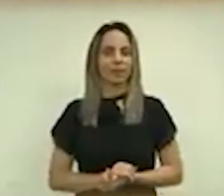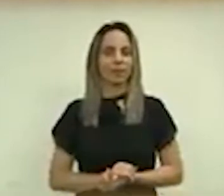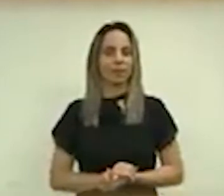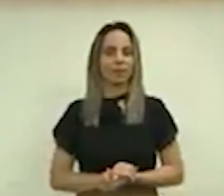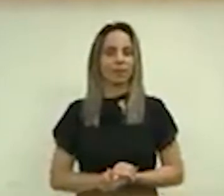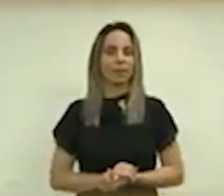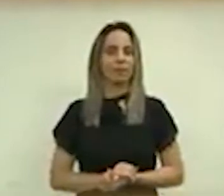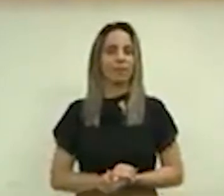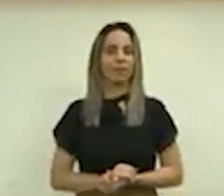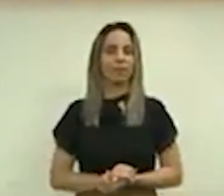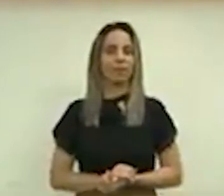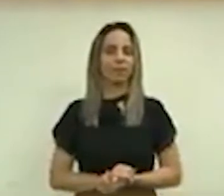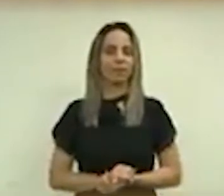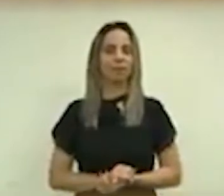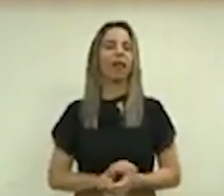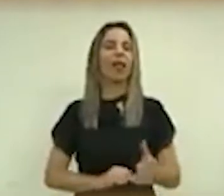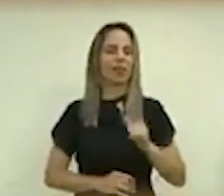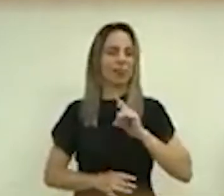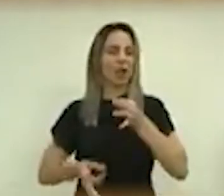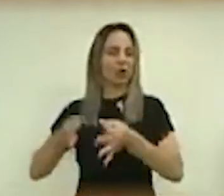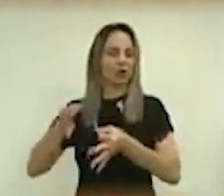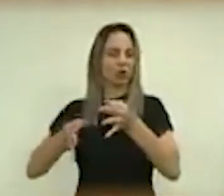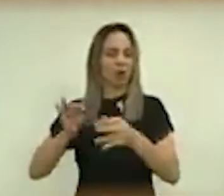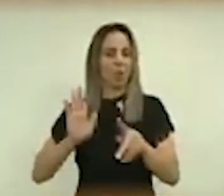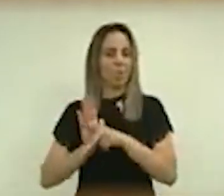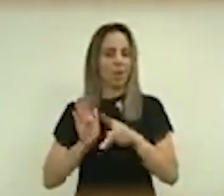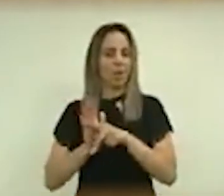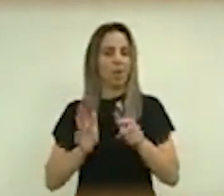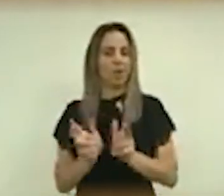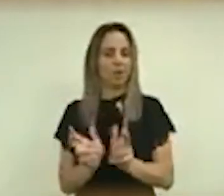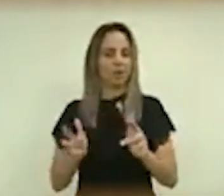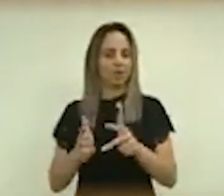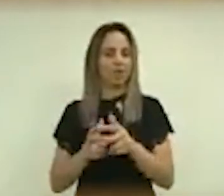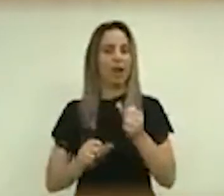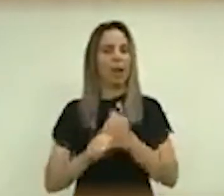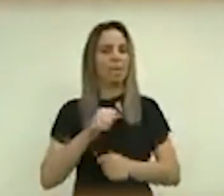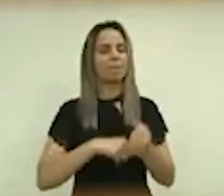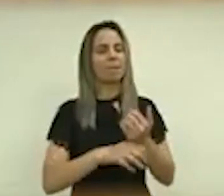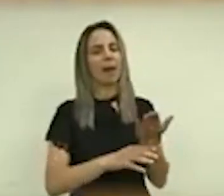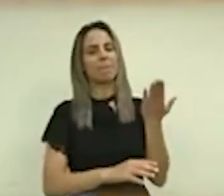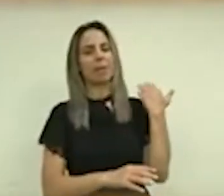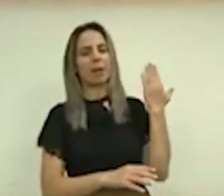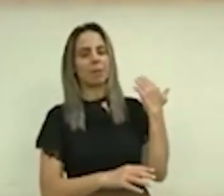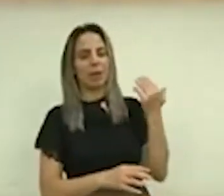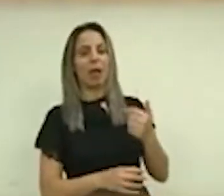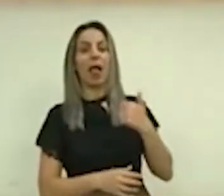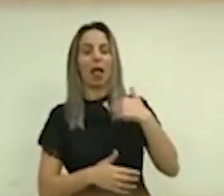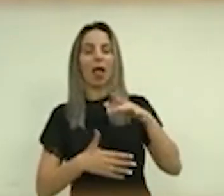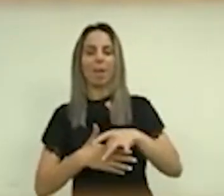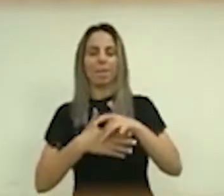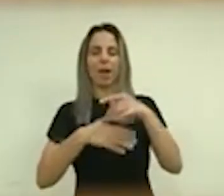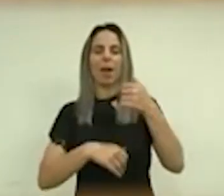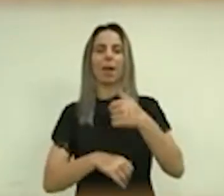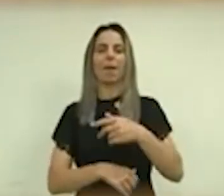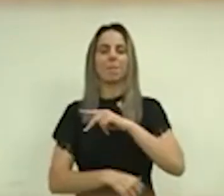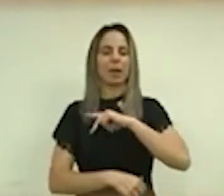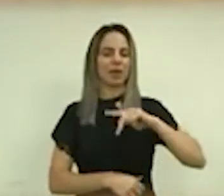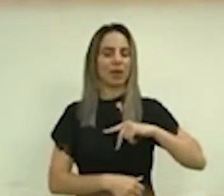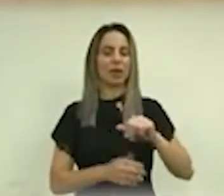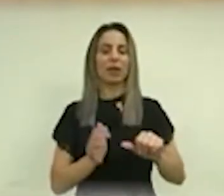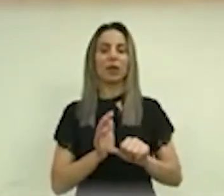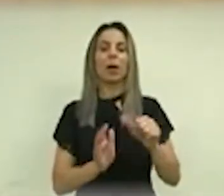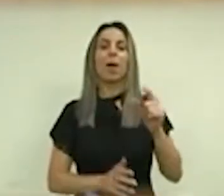a gente tem o jurídico dessa casa e na época, eu digo como presidente que foi eleito a partir de 1º de